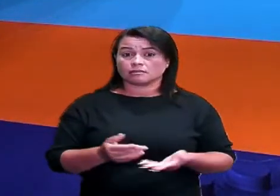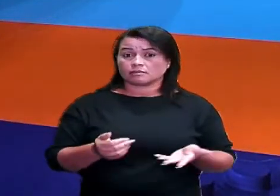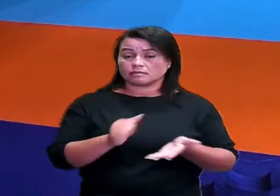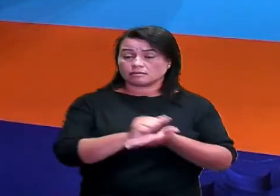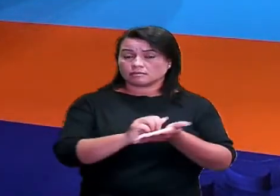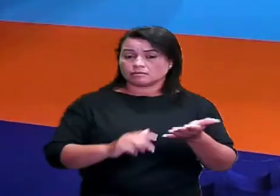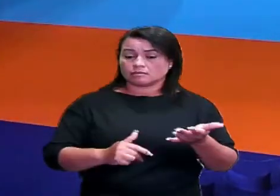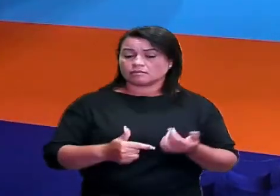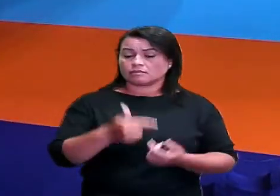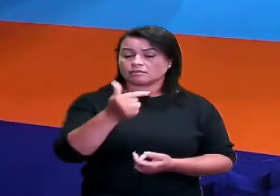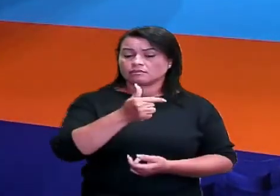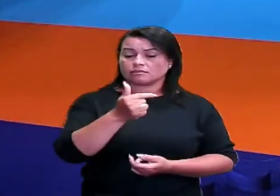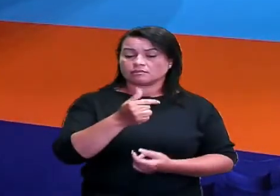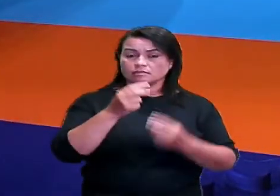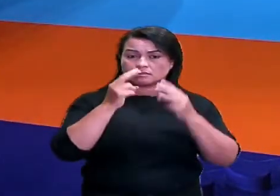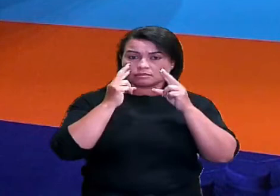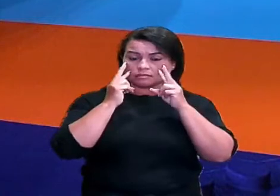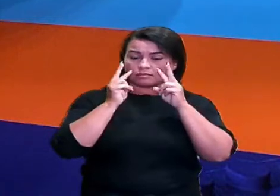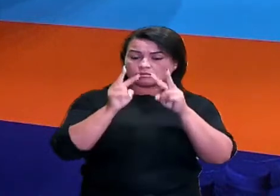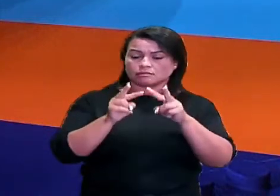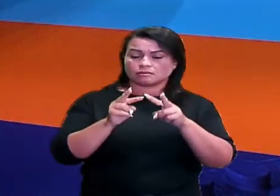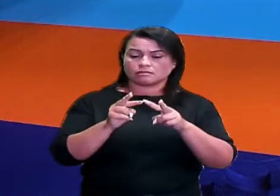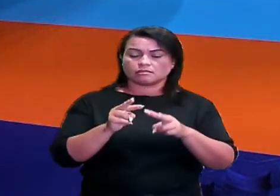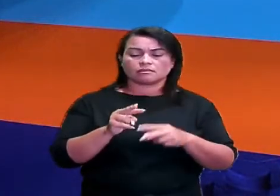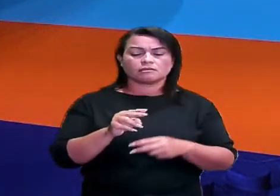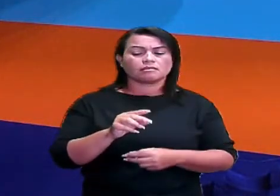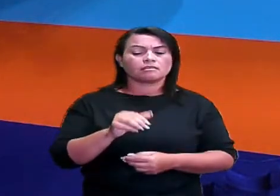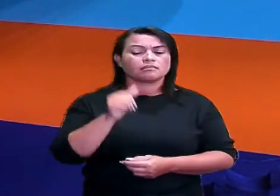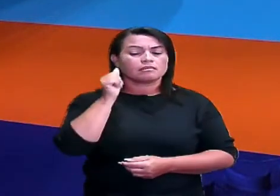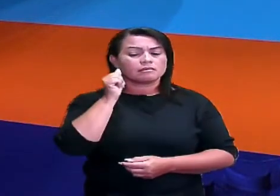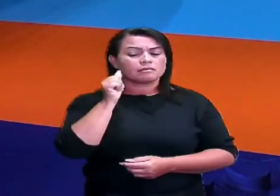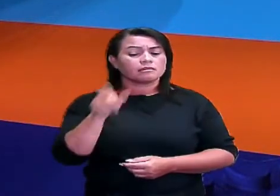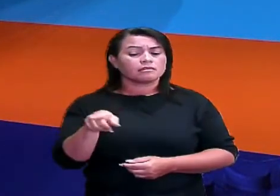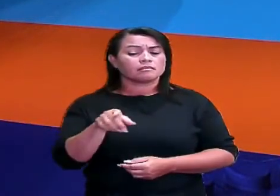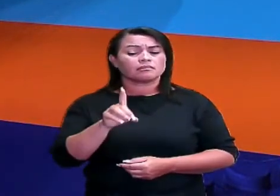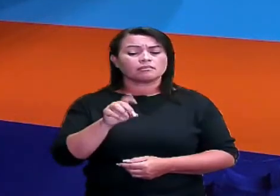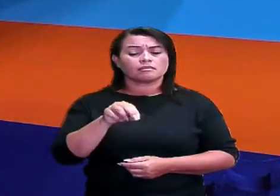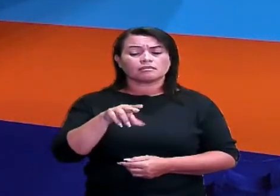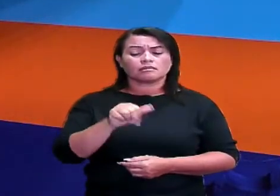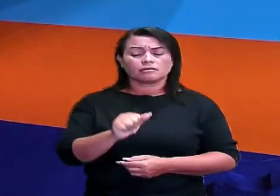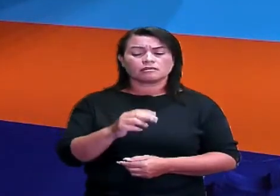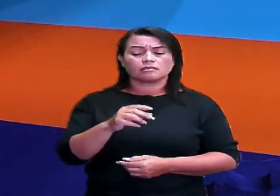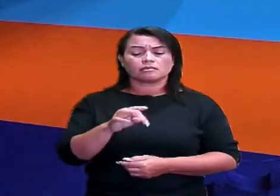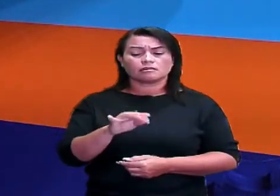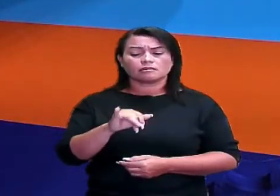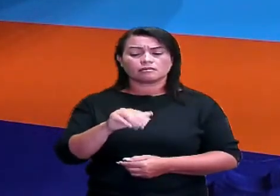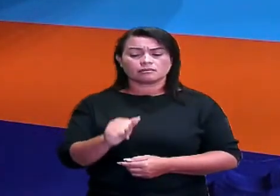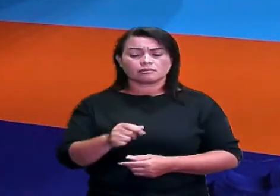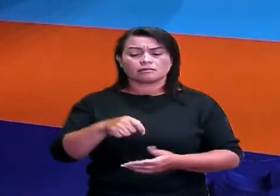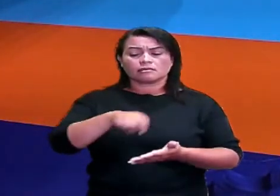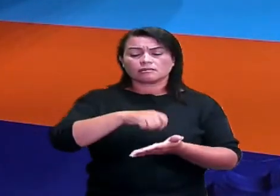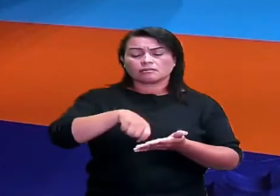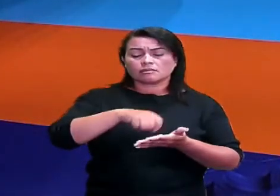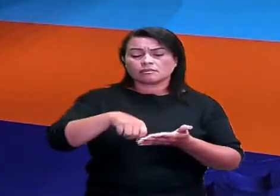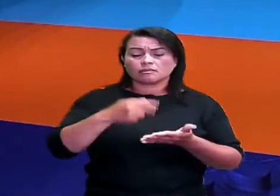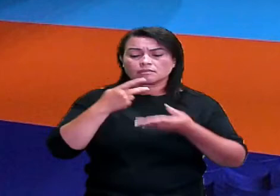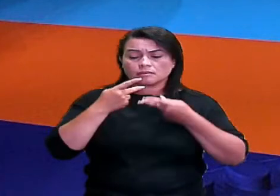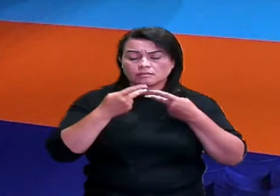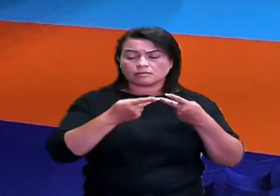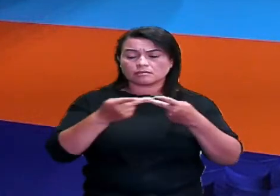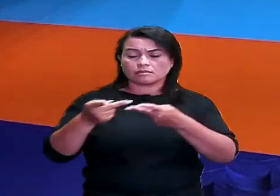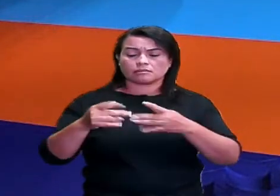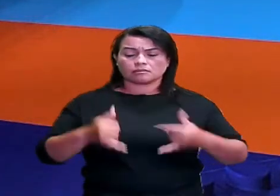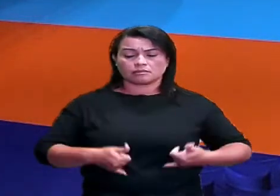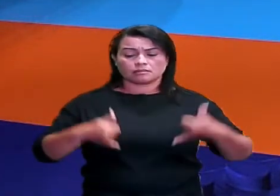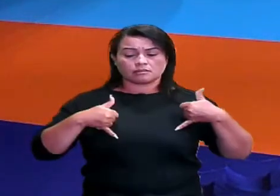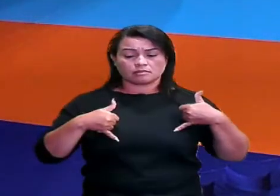Atividade 2, presta atenção. Dona Cutia escreveu os convites para o seu aniversário e o Corvo ficou de levá-los para todos